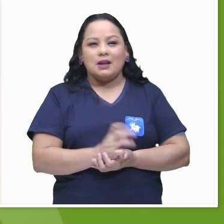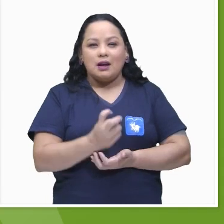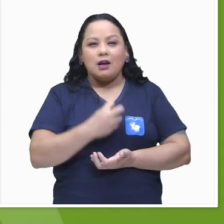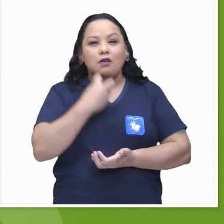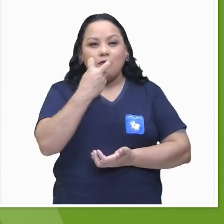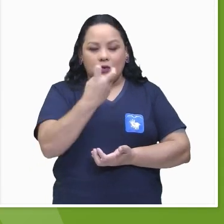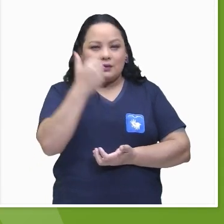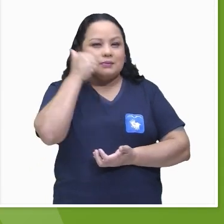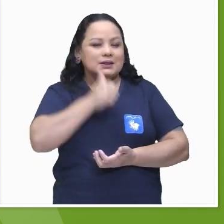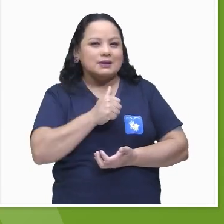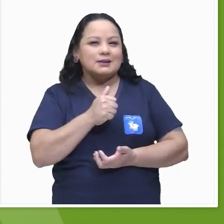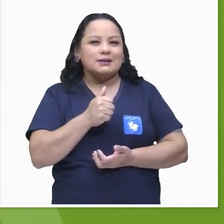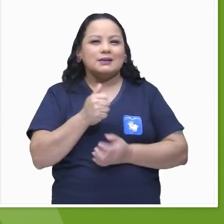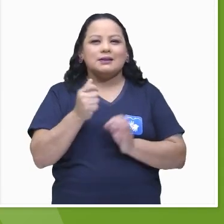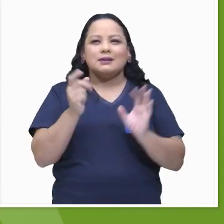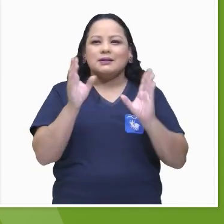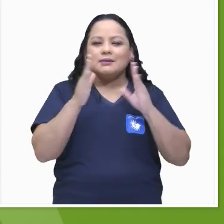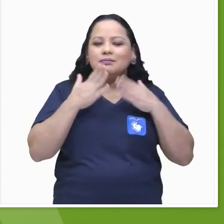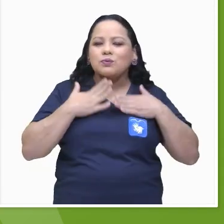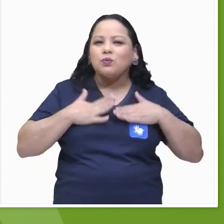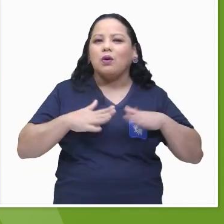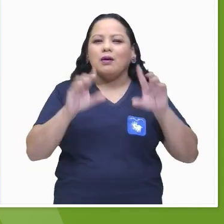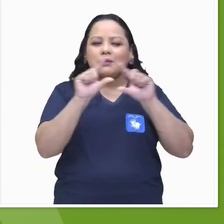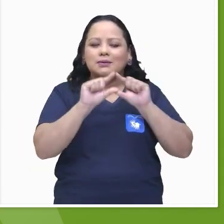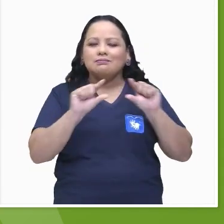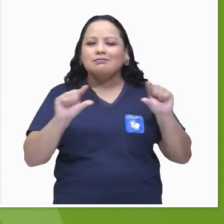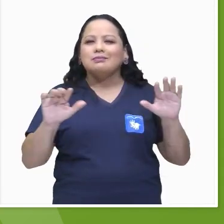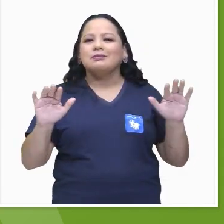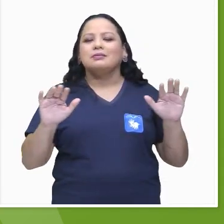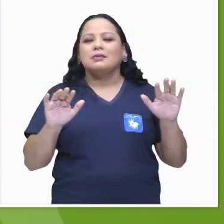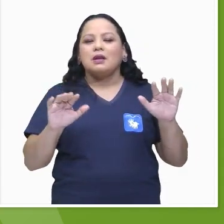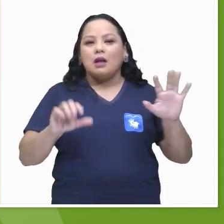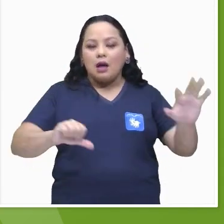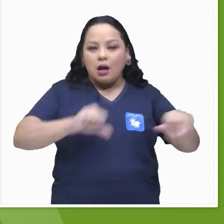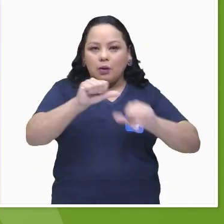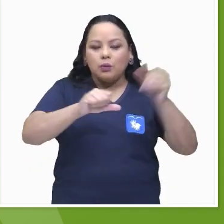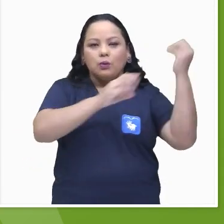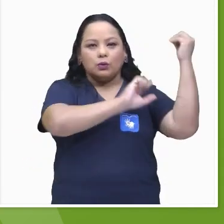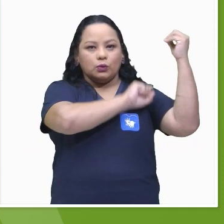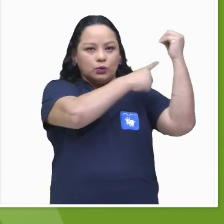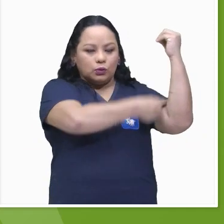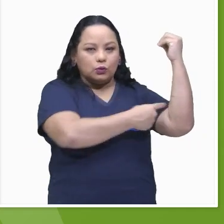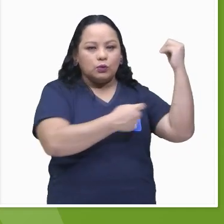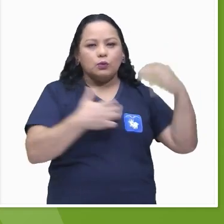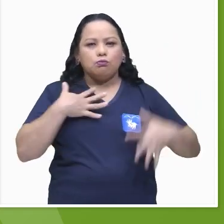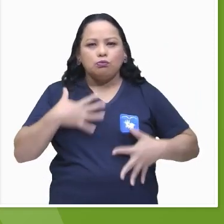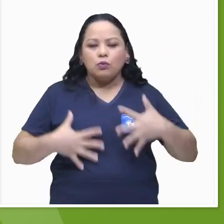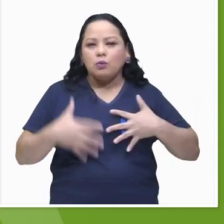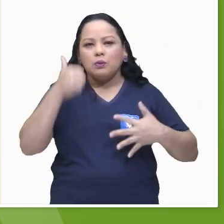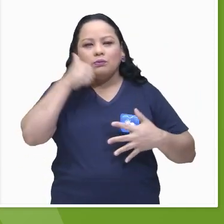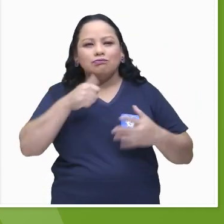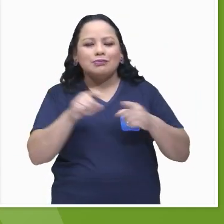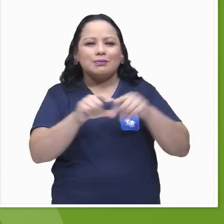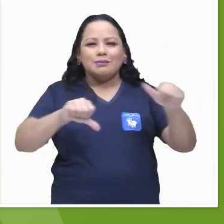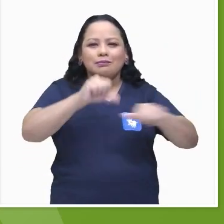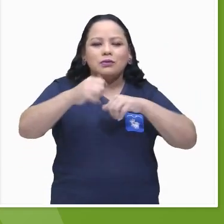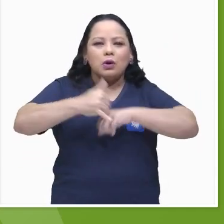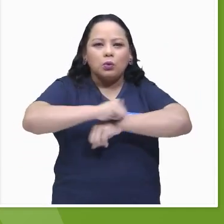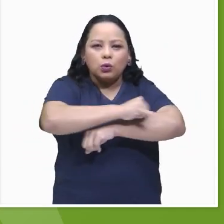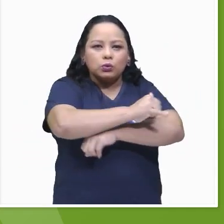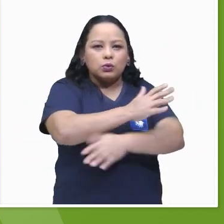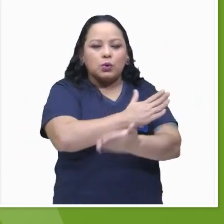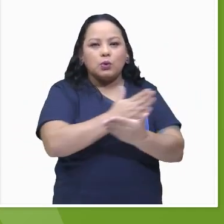né? Mais fina mesmo. Alteração na musculatura e gordura, então começa-se ali